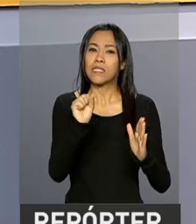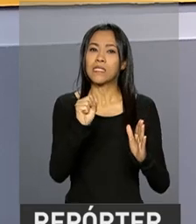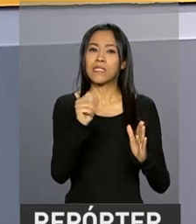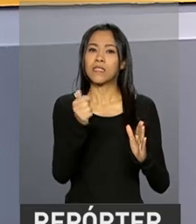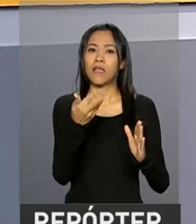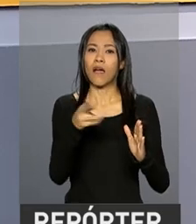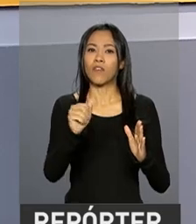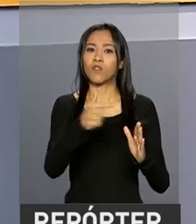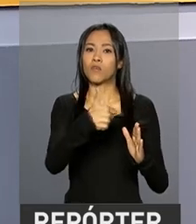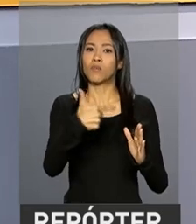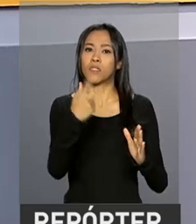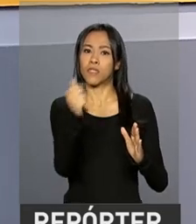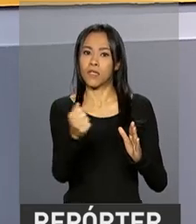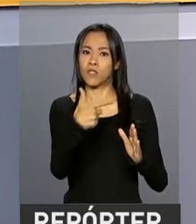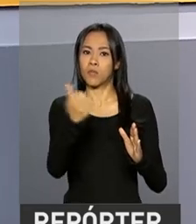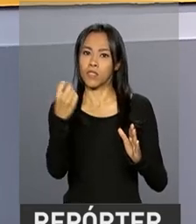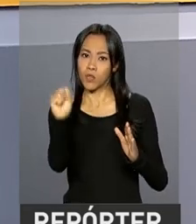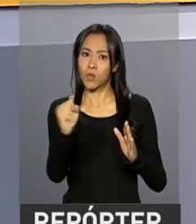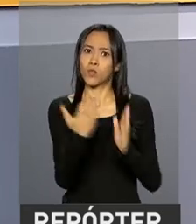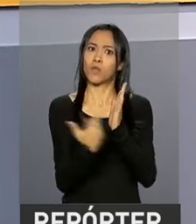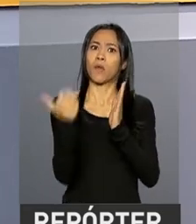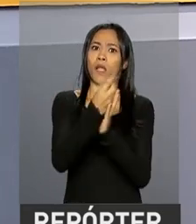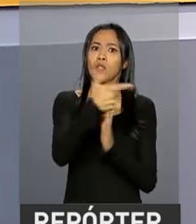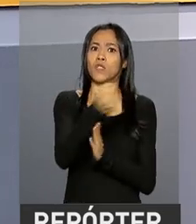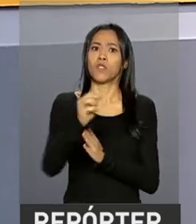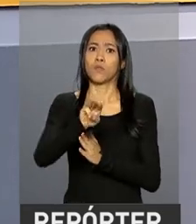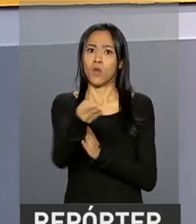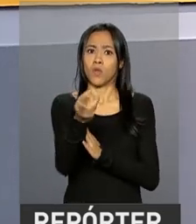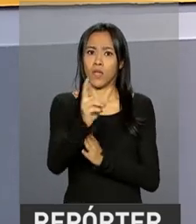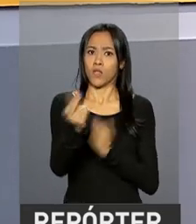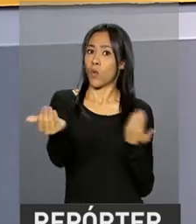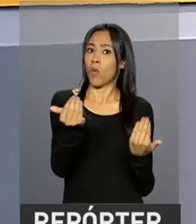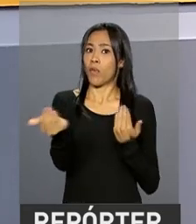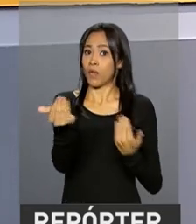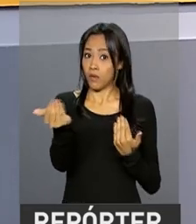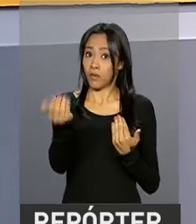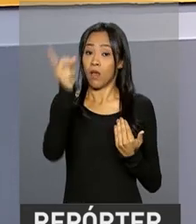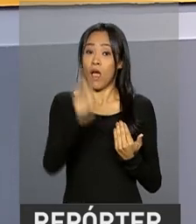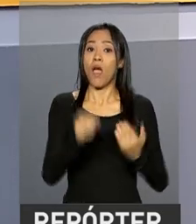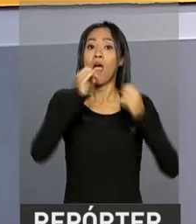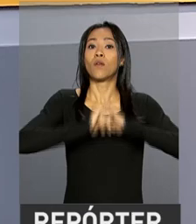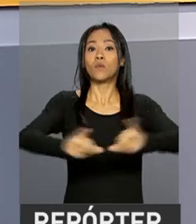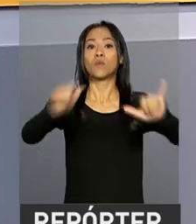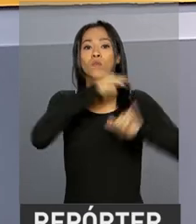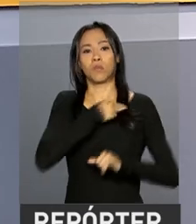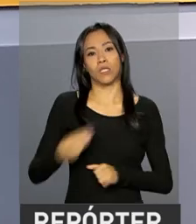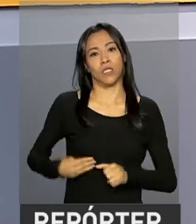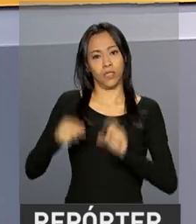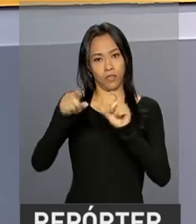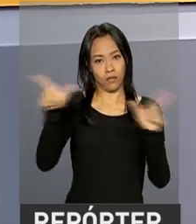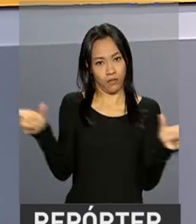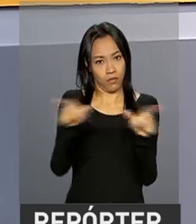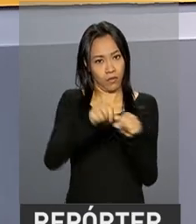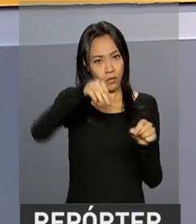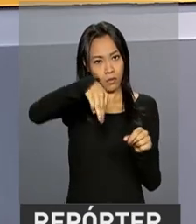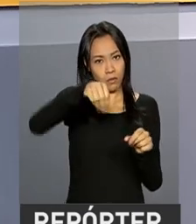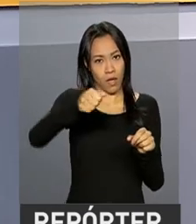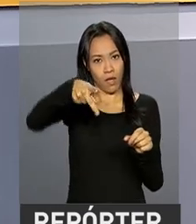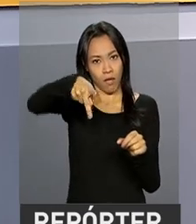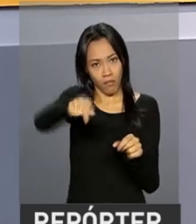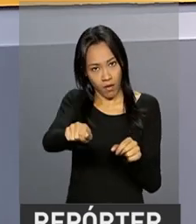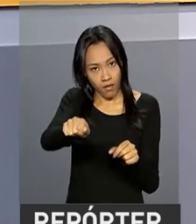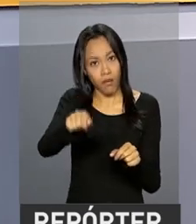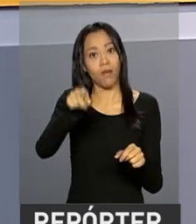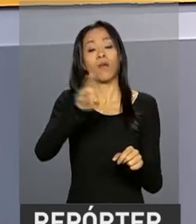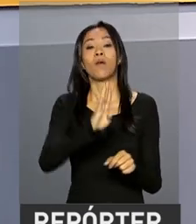2017-2018 devem superar os 200 milhões de reais da safra anterior. O anúncio foi feito pelo ministro da Agricultura, Pecuária e Abastecimento,